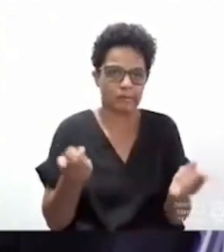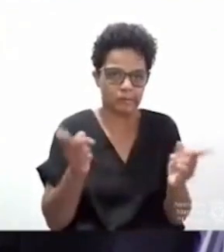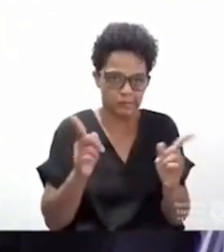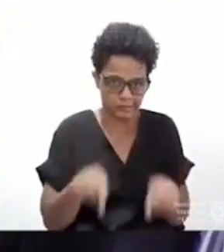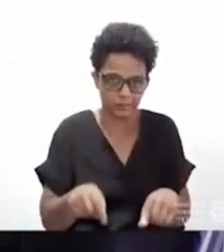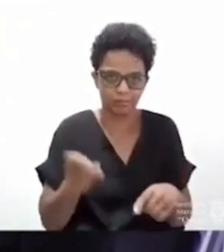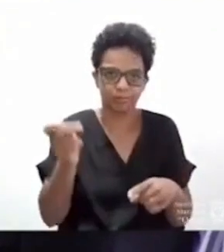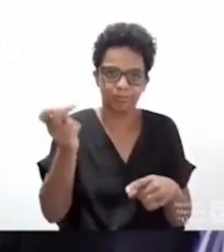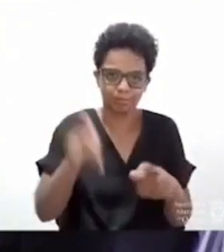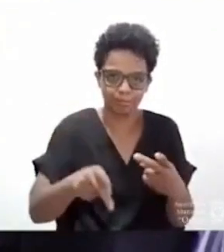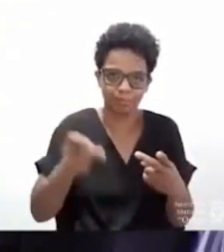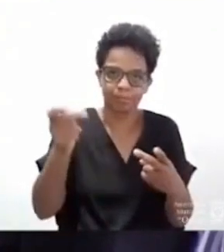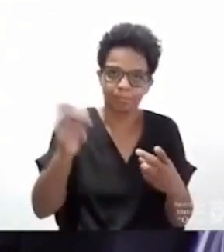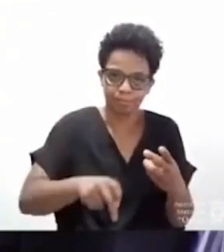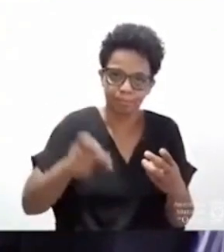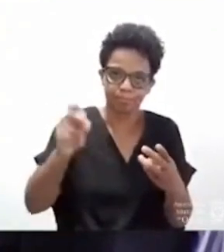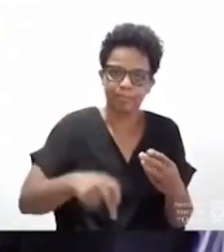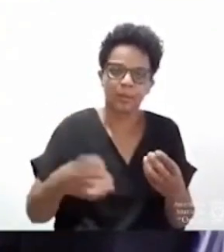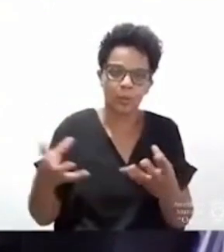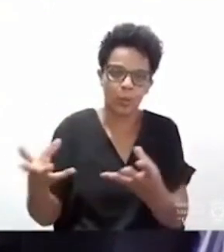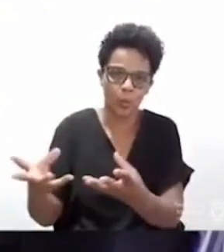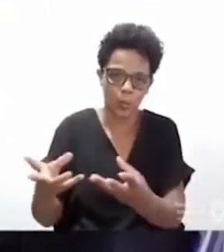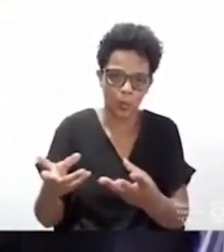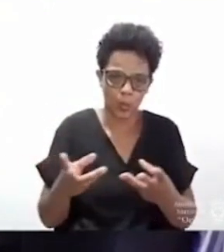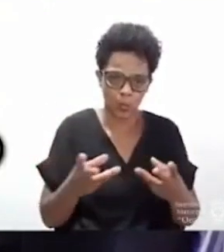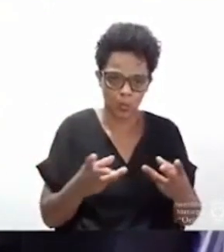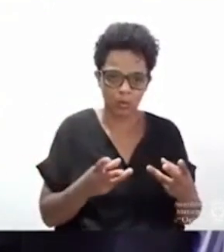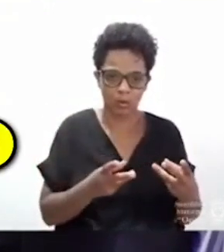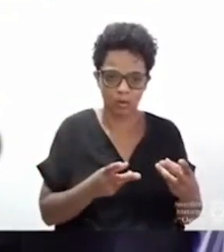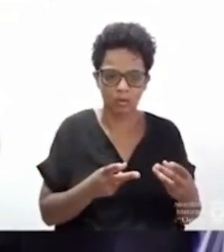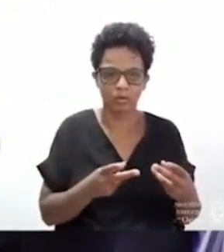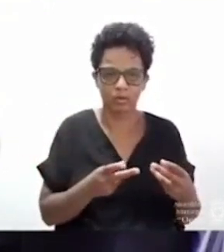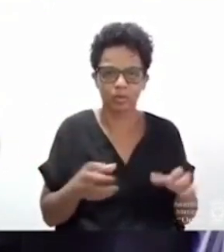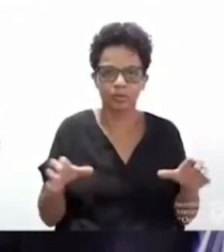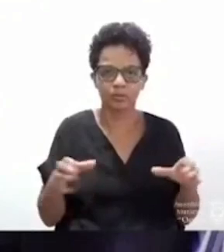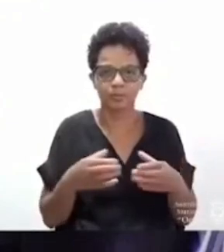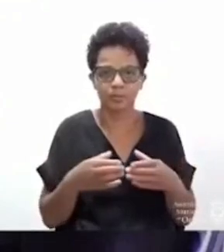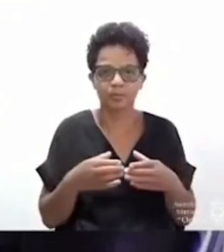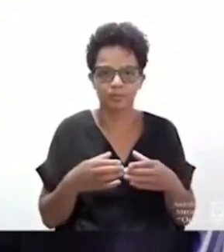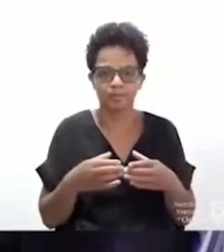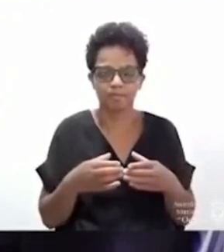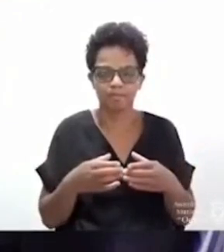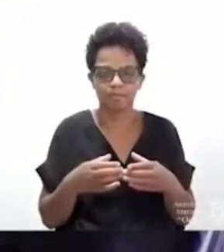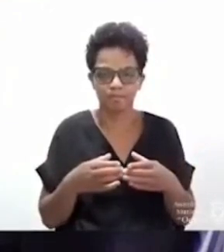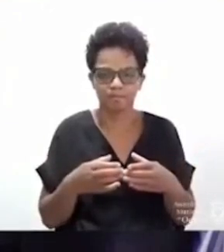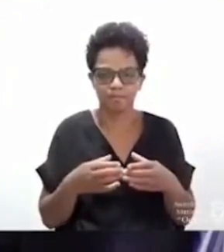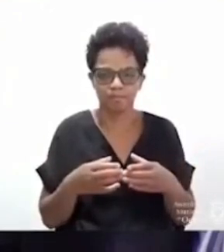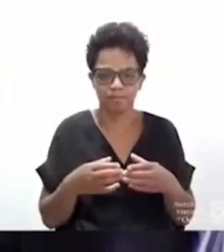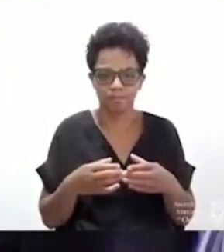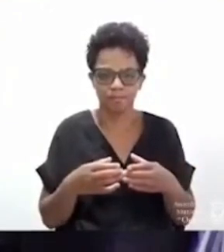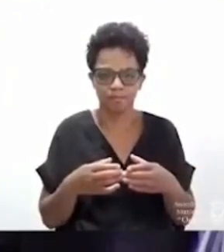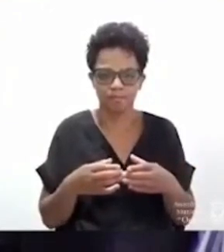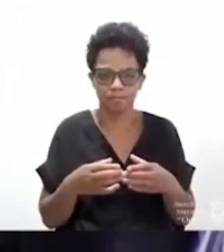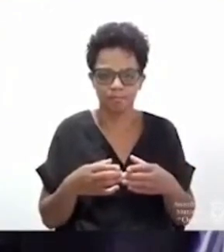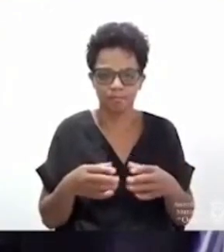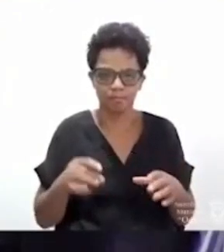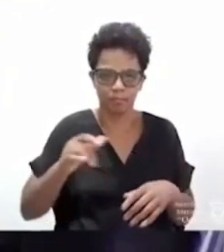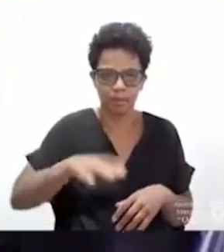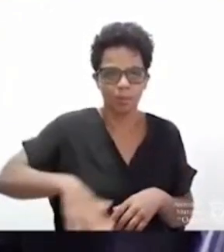contas das entidades pertencentes ao grupo de perímetro de consolidação do